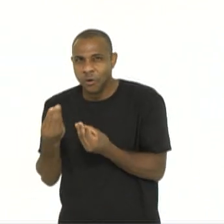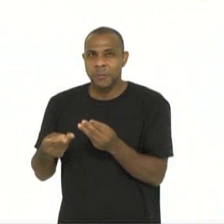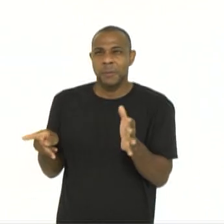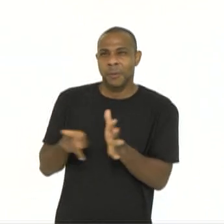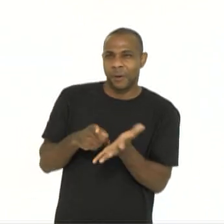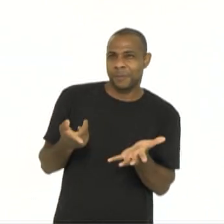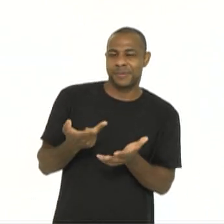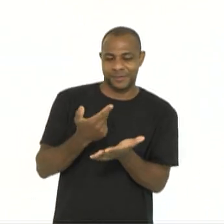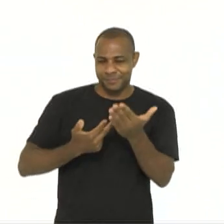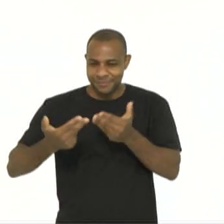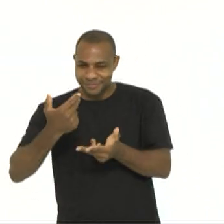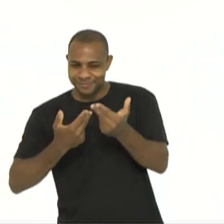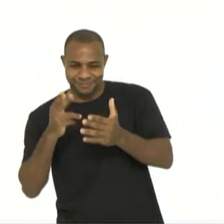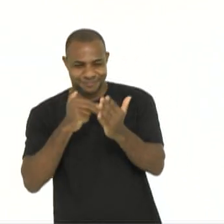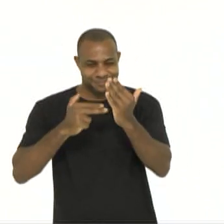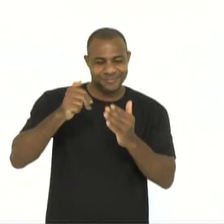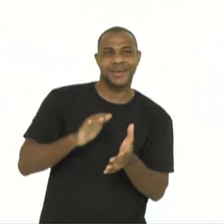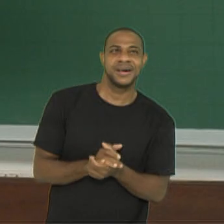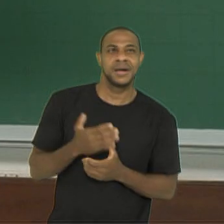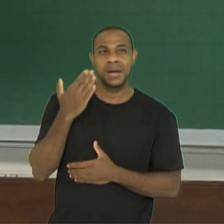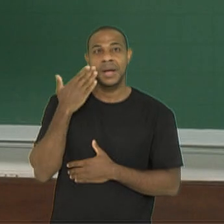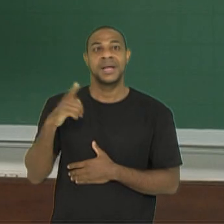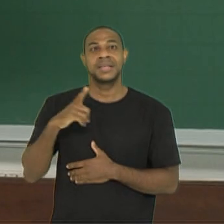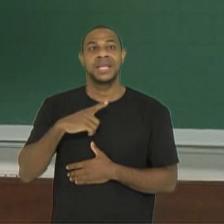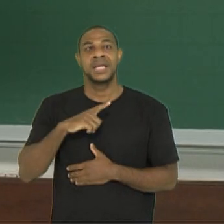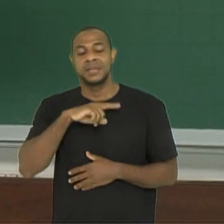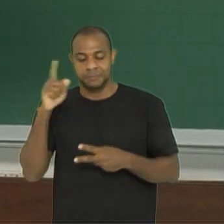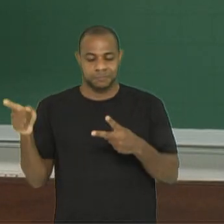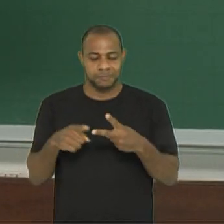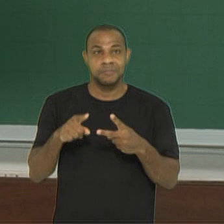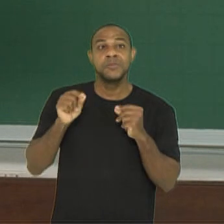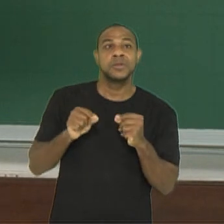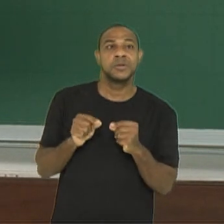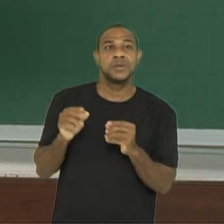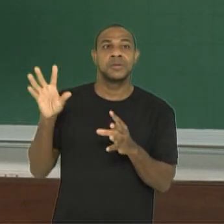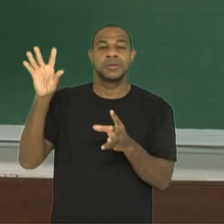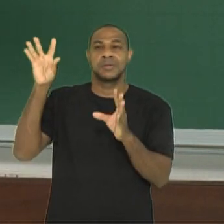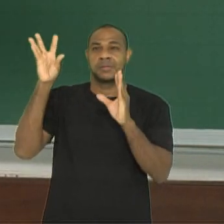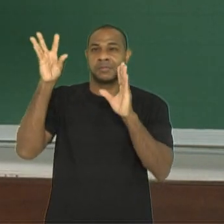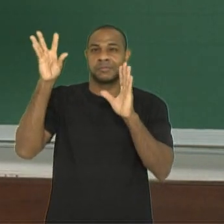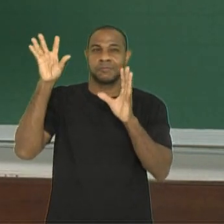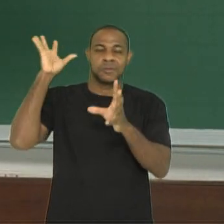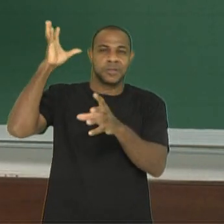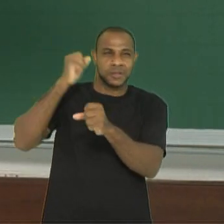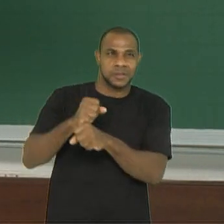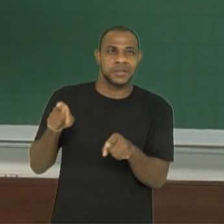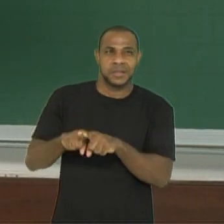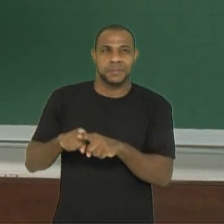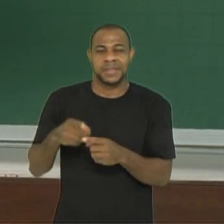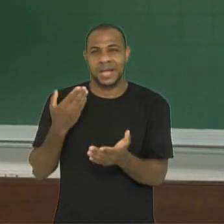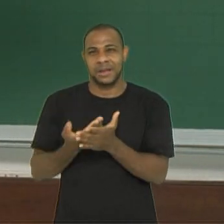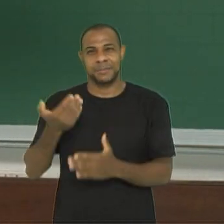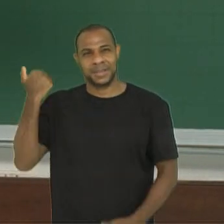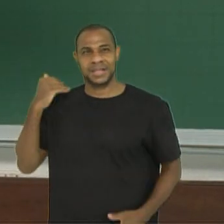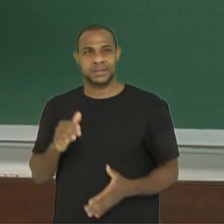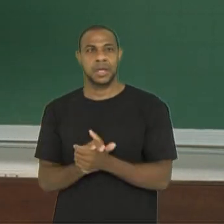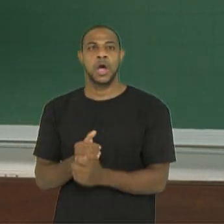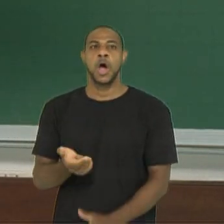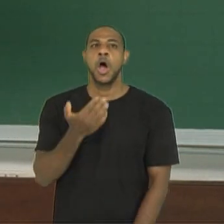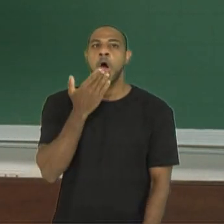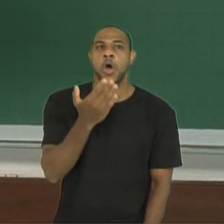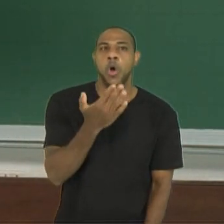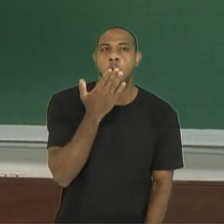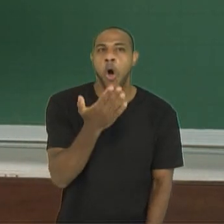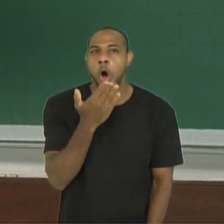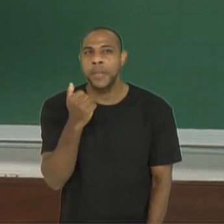né? Legal. Agora nós temos uma outra retomada, que nós já tivemos umas aulas anteriores que vocês vão relembrar já já. Cores e pop art,